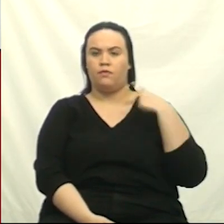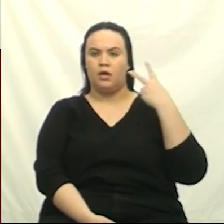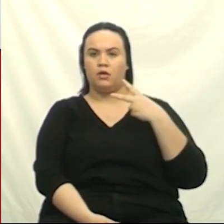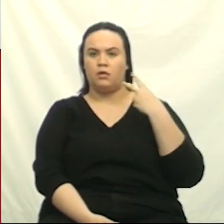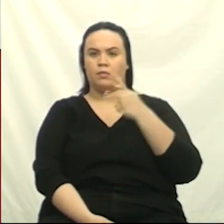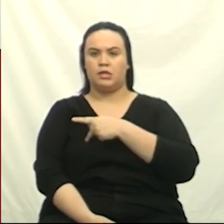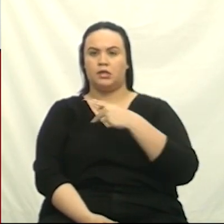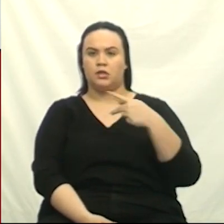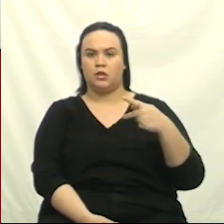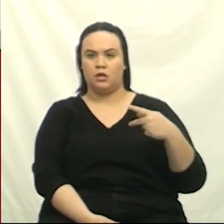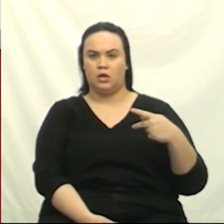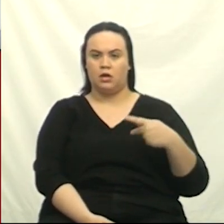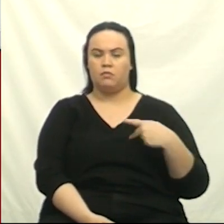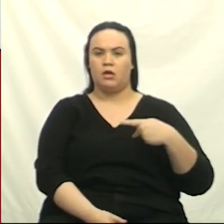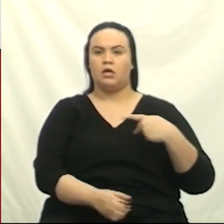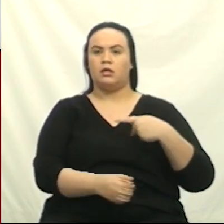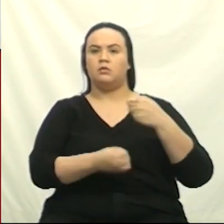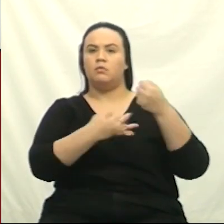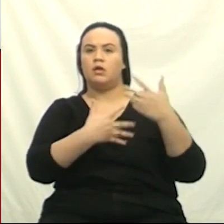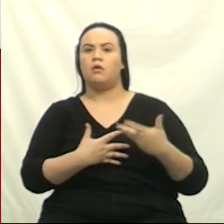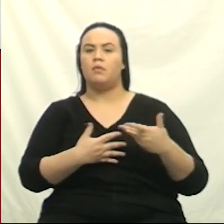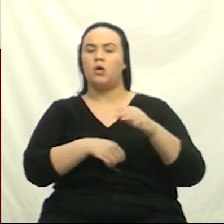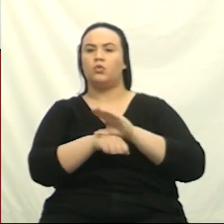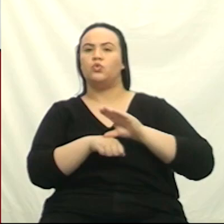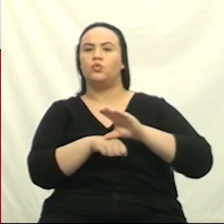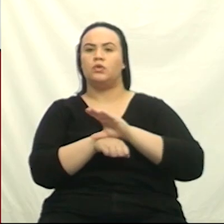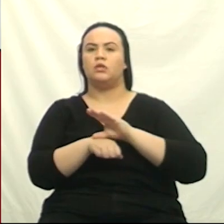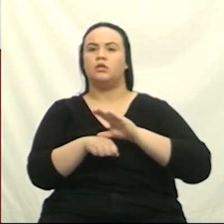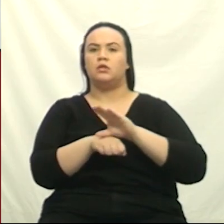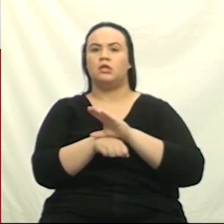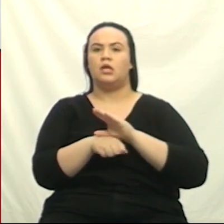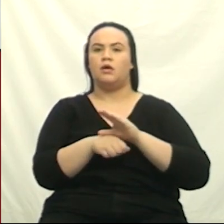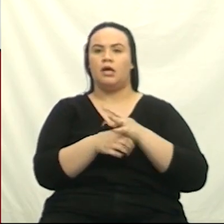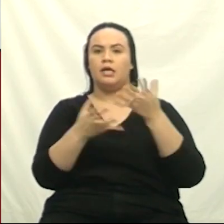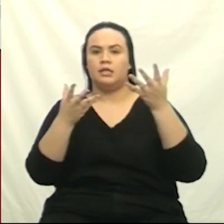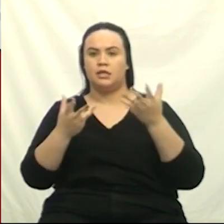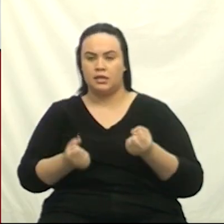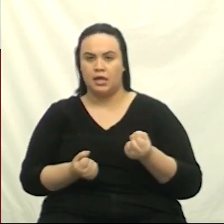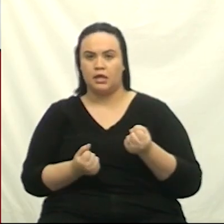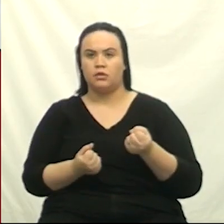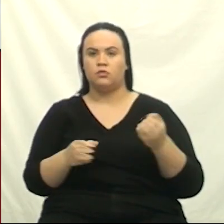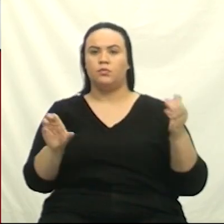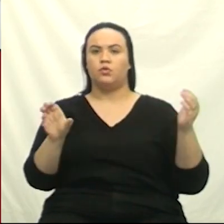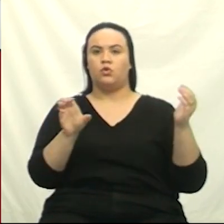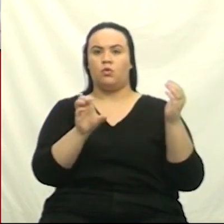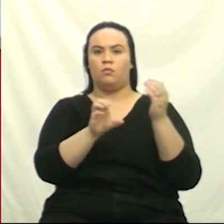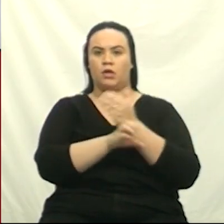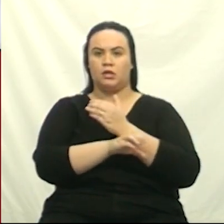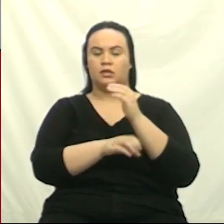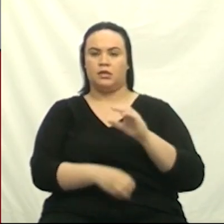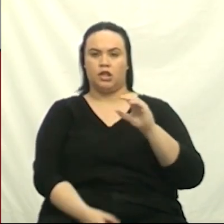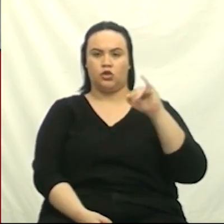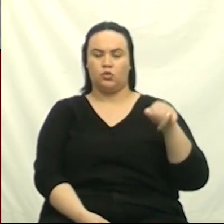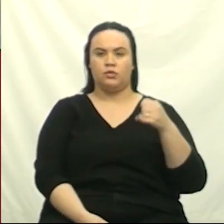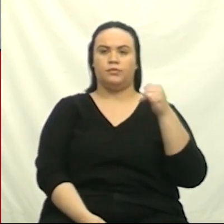pastor Jair Alexandre para a relatoria que deu pela constitucionalidade acatada por unanimidade pela CCJ